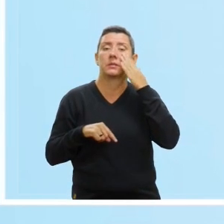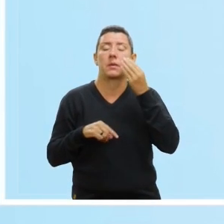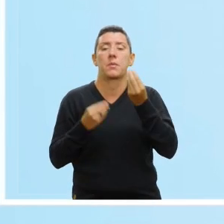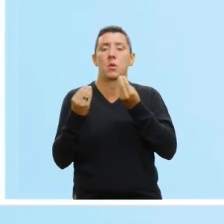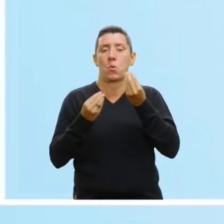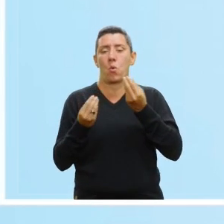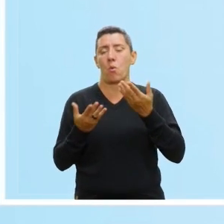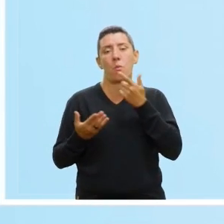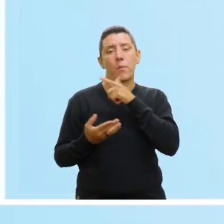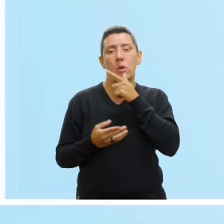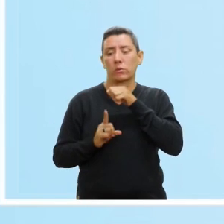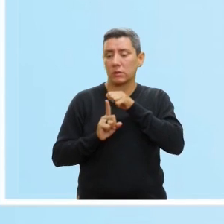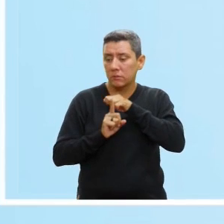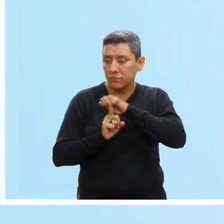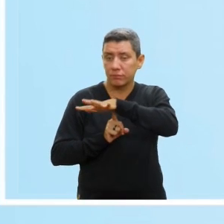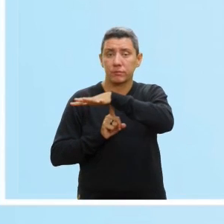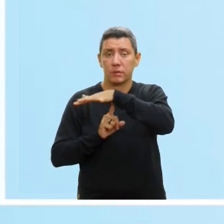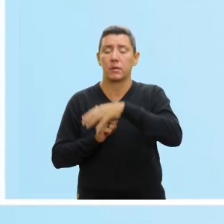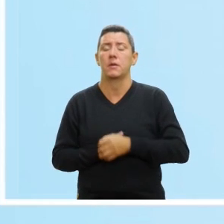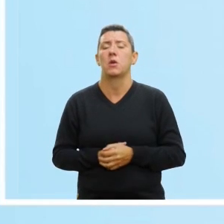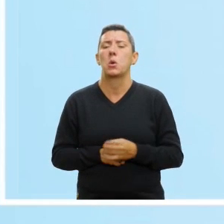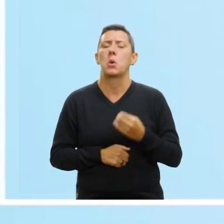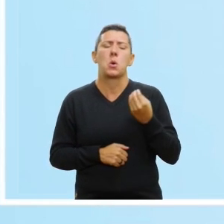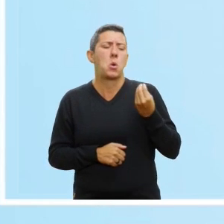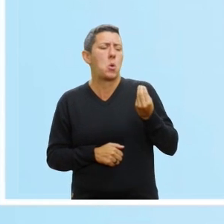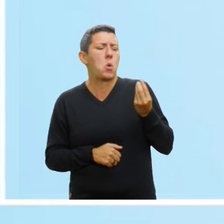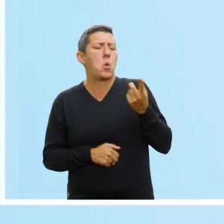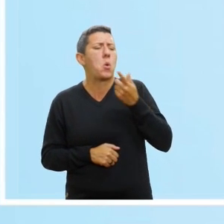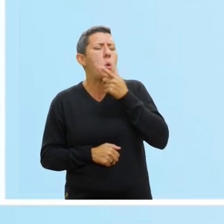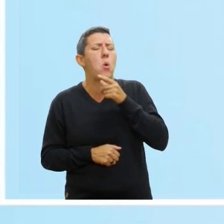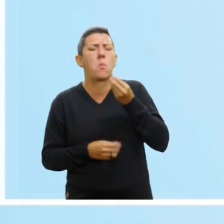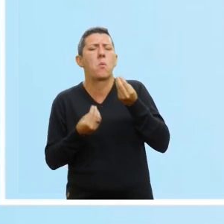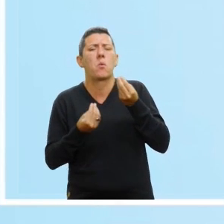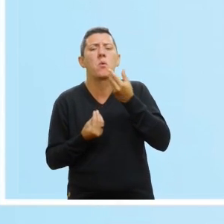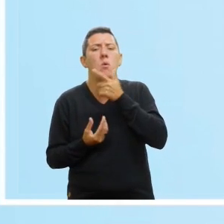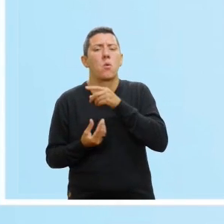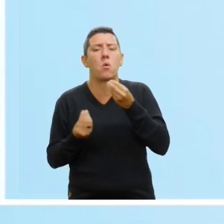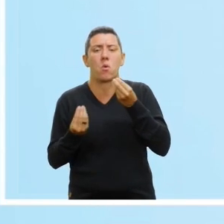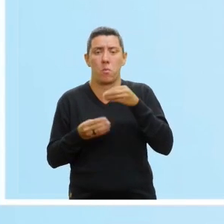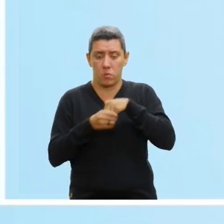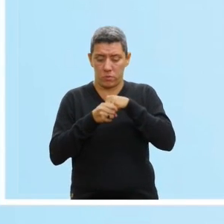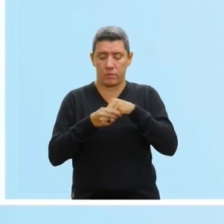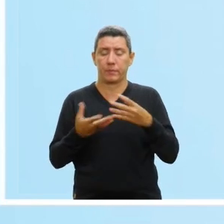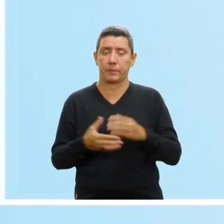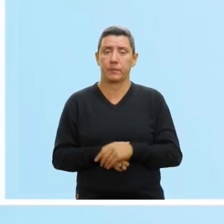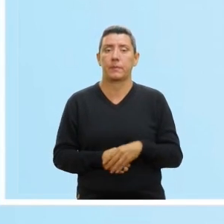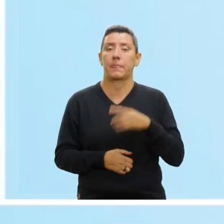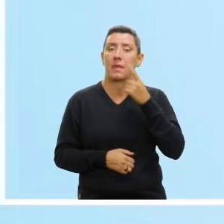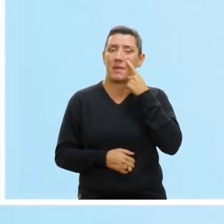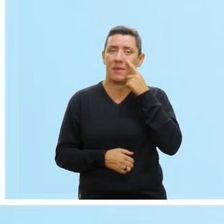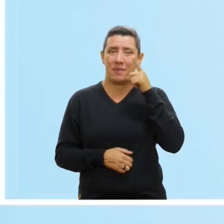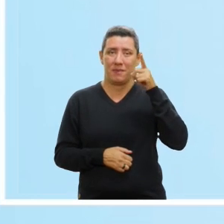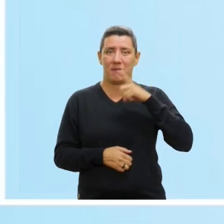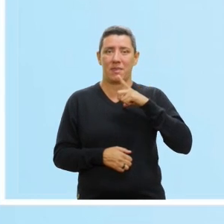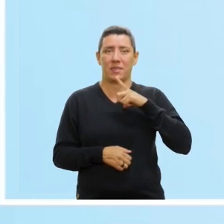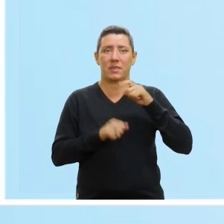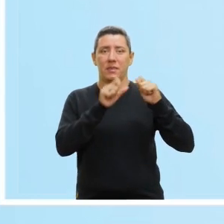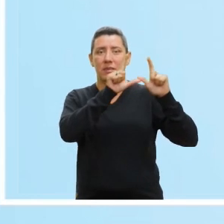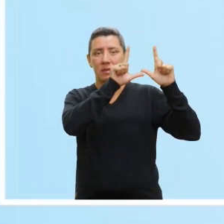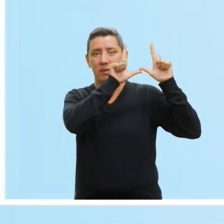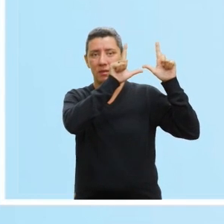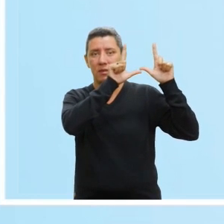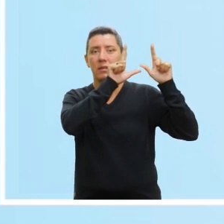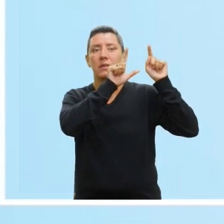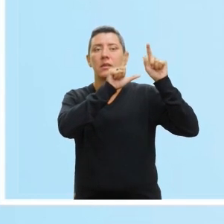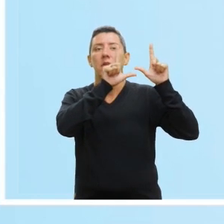onda. E por curiosidade, como que funciona a transmissão dentro da fibra ótica? A gente tem aqui do lado direito um desenho aqui da fibra, né? A gente tem